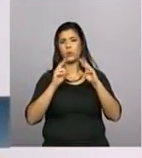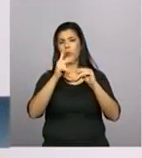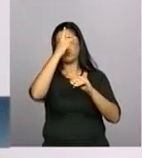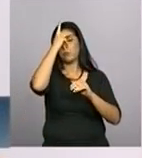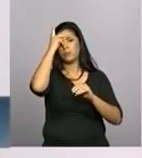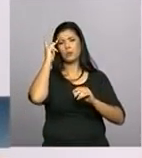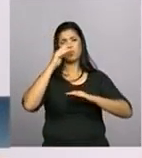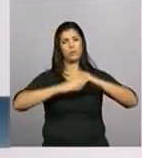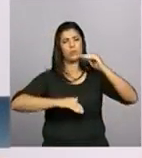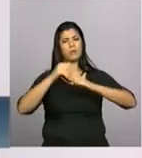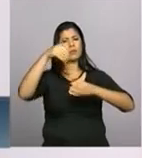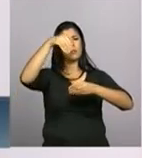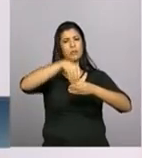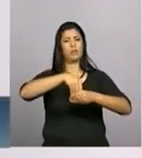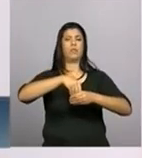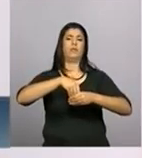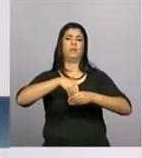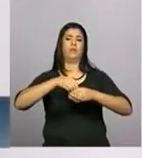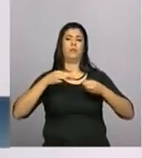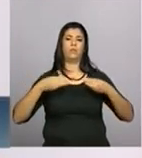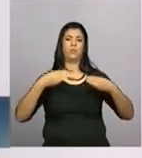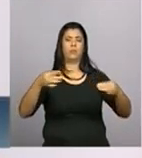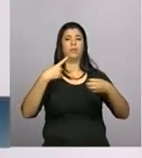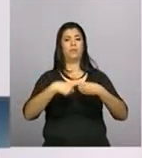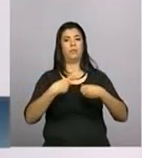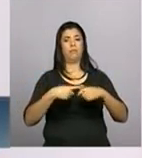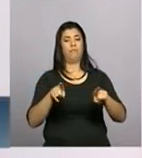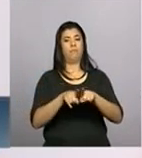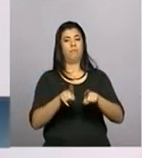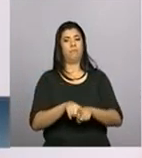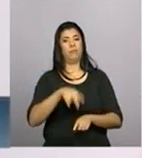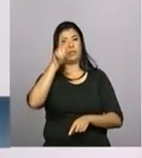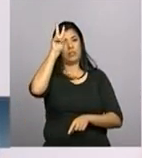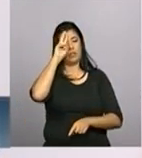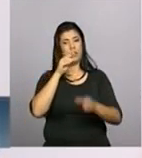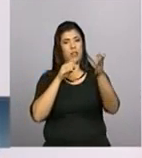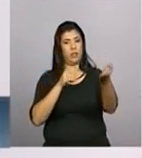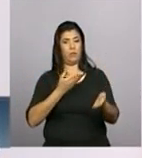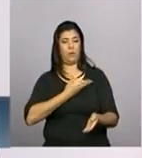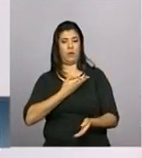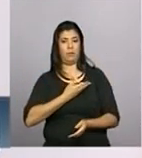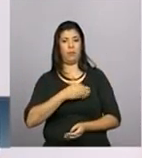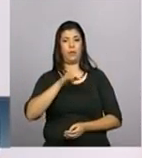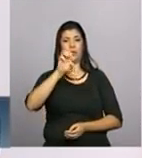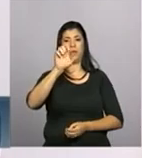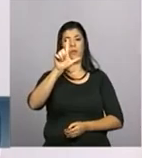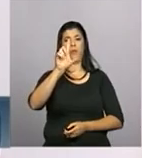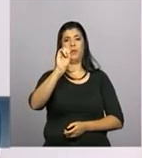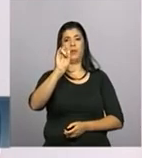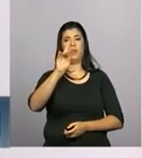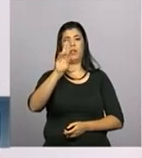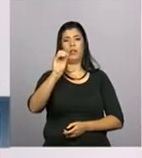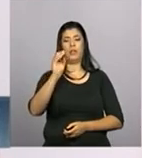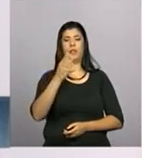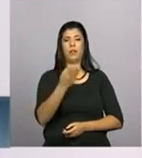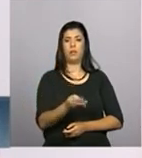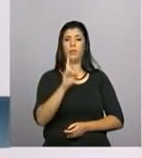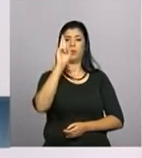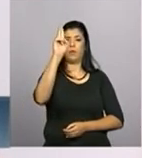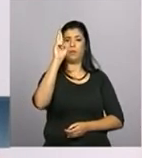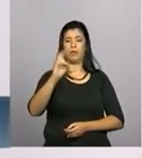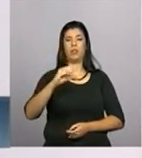exceção. E digo isso ao meu amigo Elíbio Estrela, que é aqui o representante